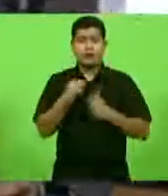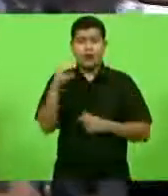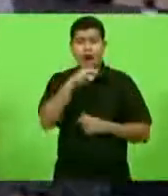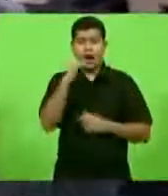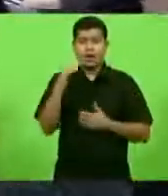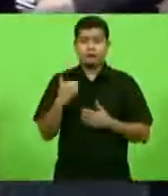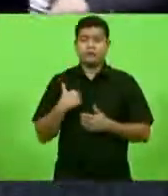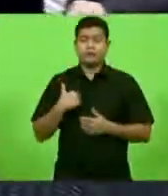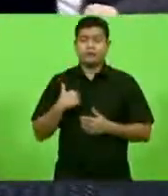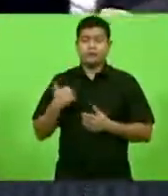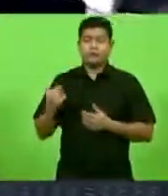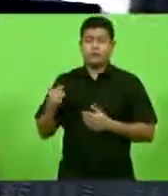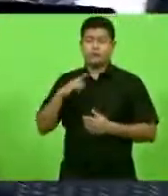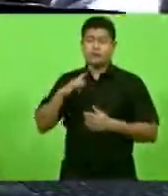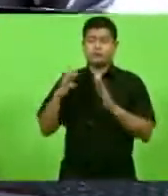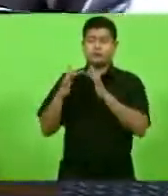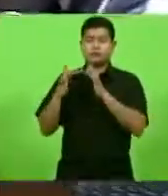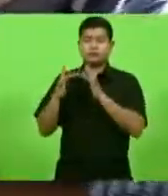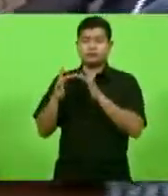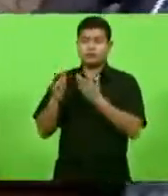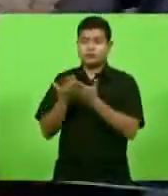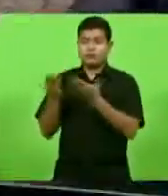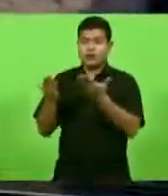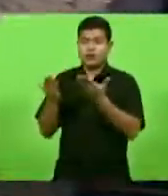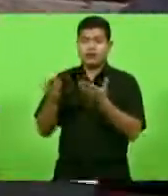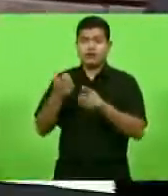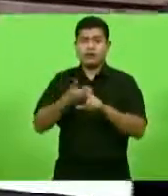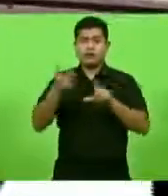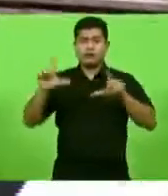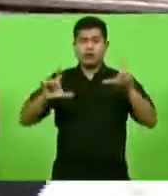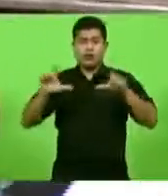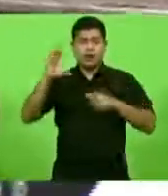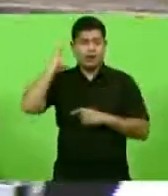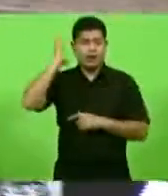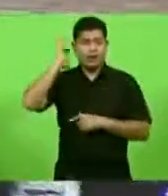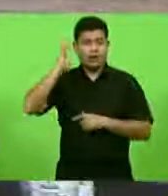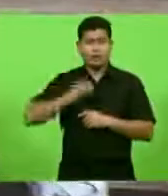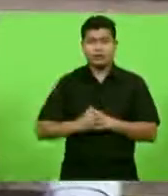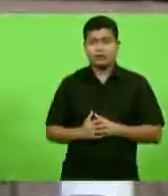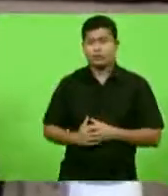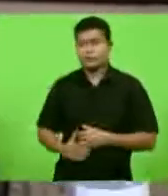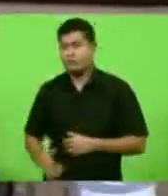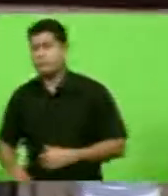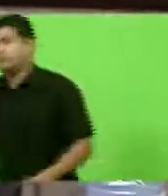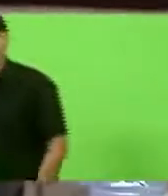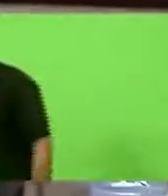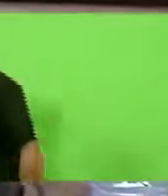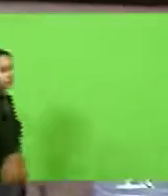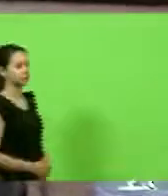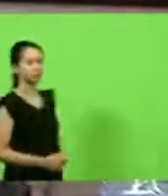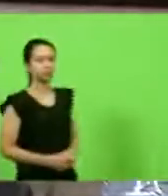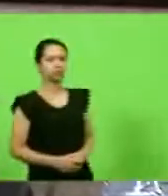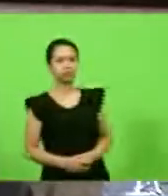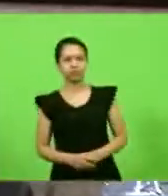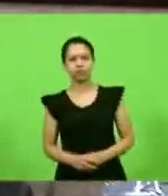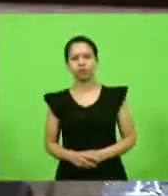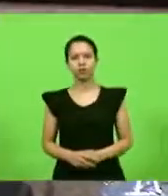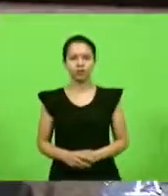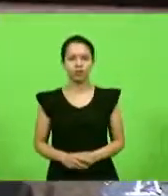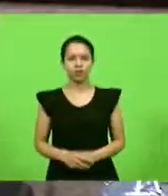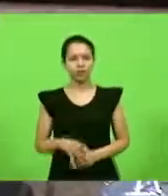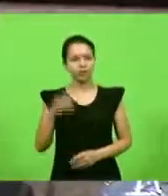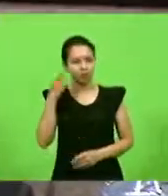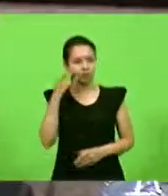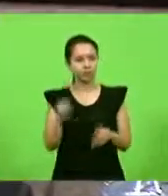algumas emissoras de rádio e TV. Deputado Ismael, senhor do Vale, é a favor ou é contra o projeto? Deputado Alba até